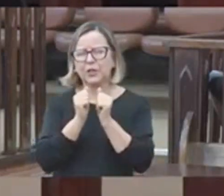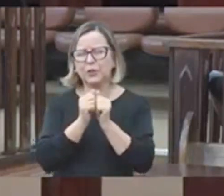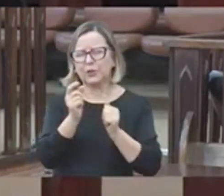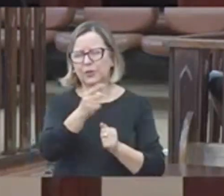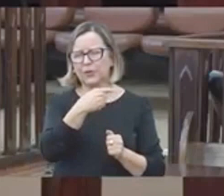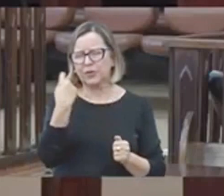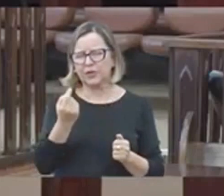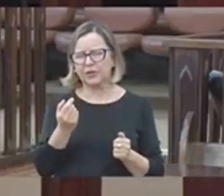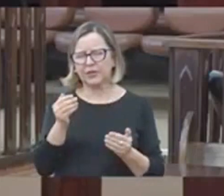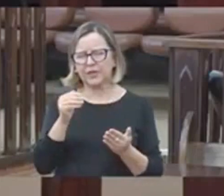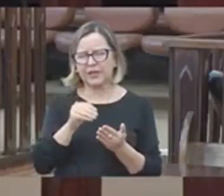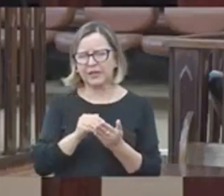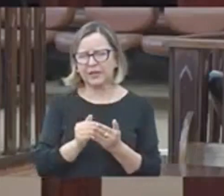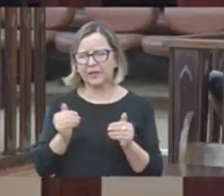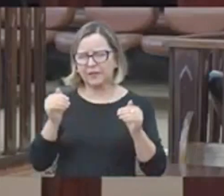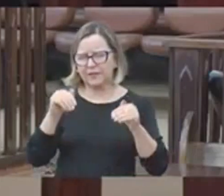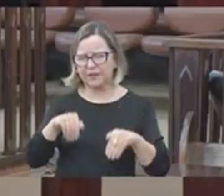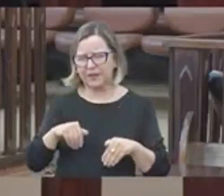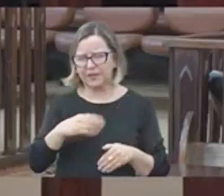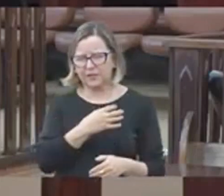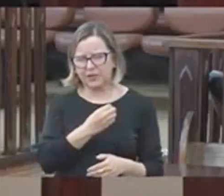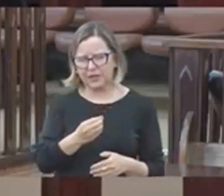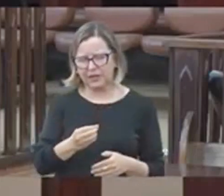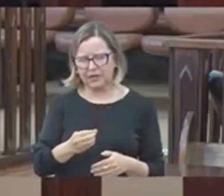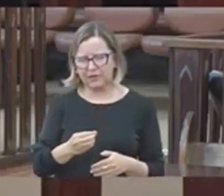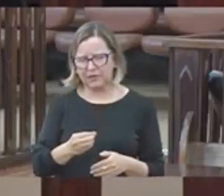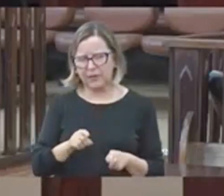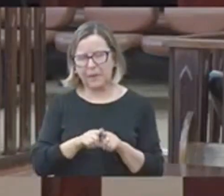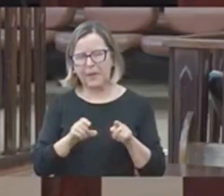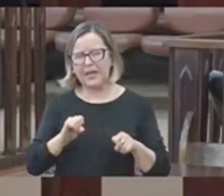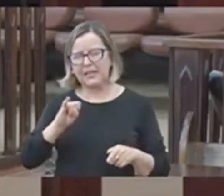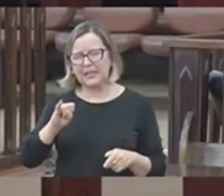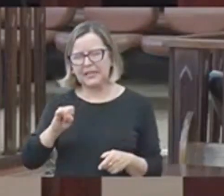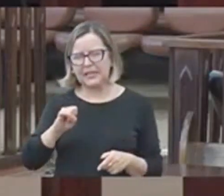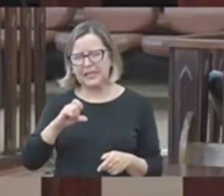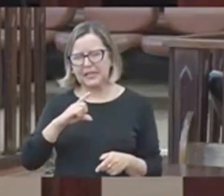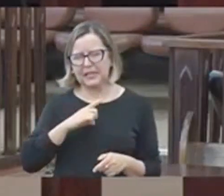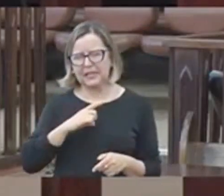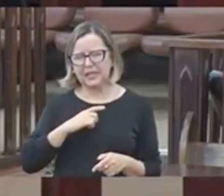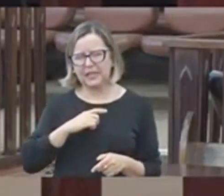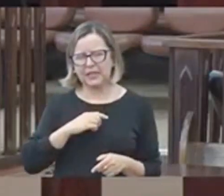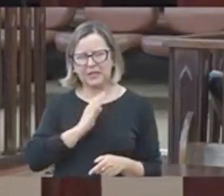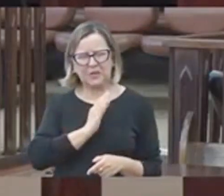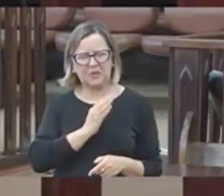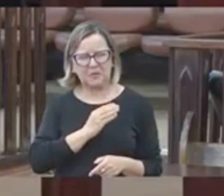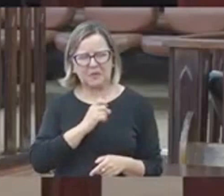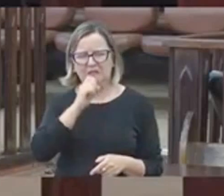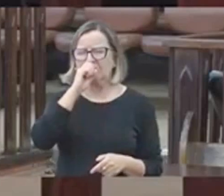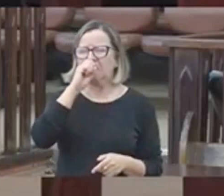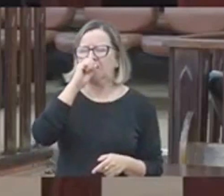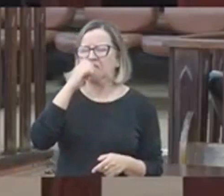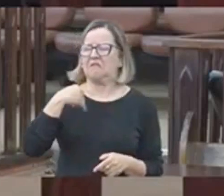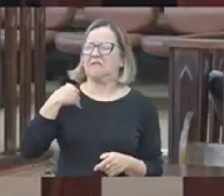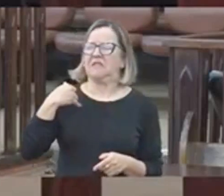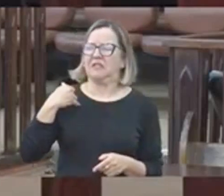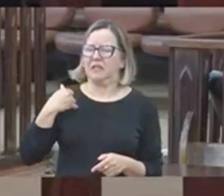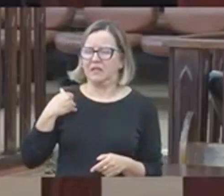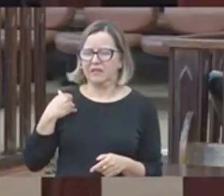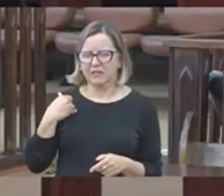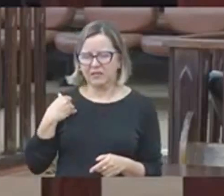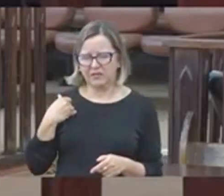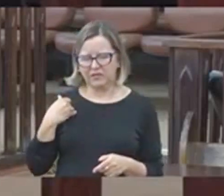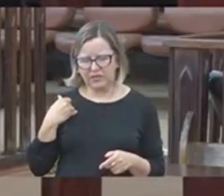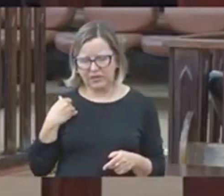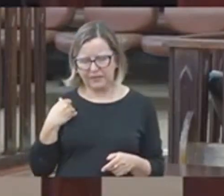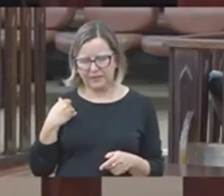E se há algum coração arrogante ainda, se há conceitos e preconceitos humanos